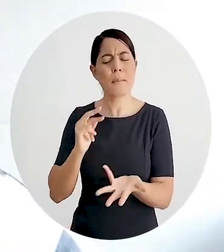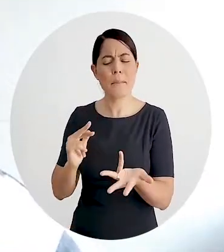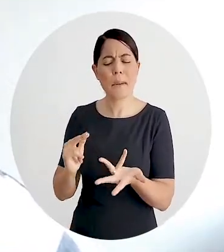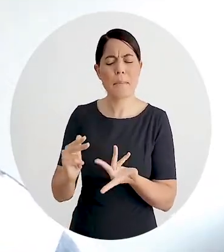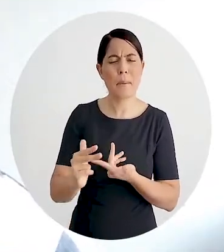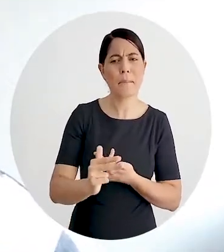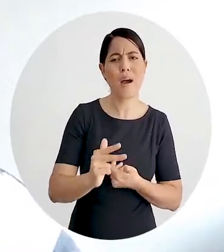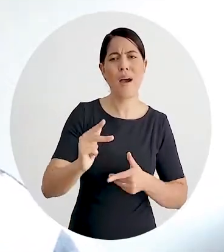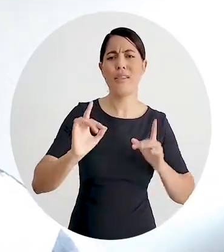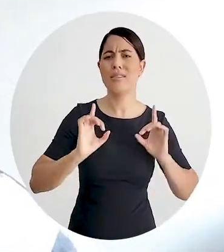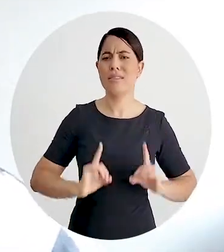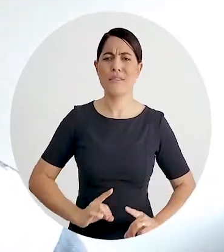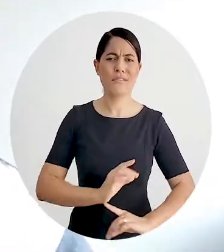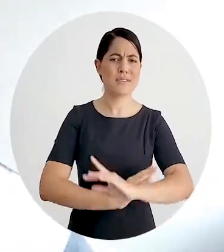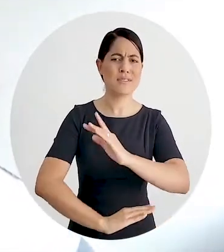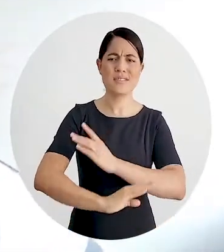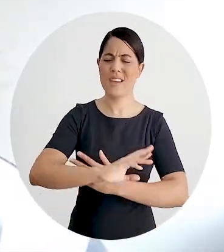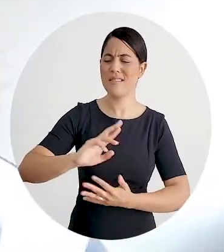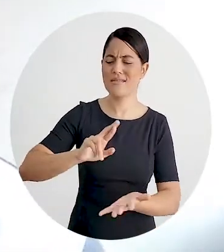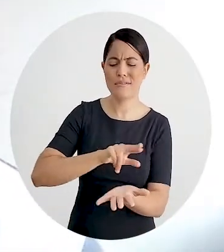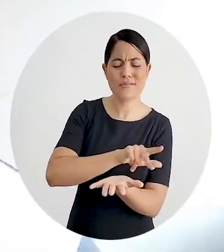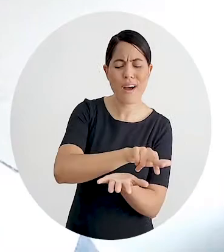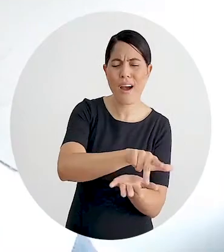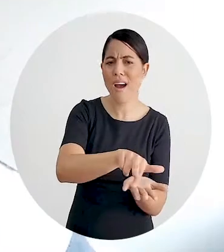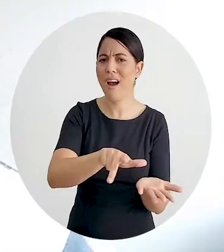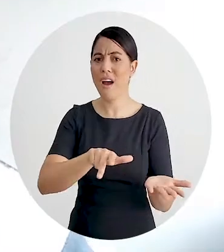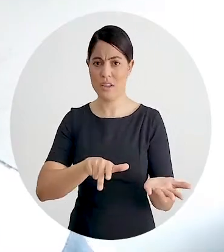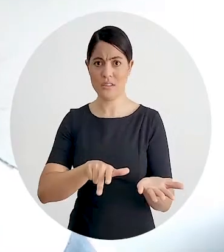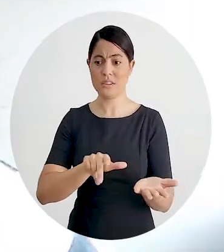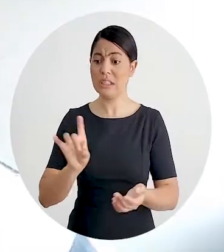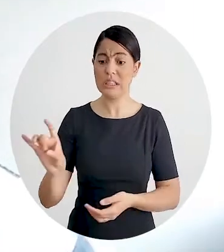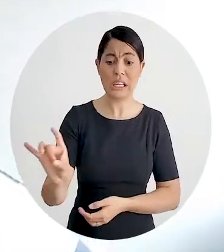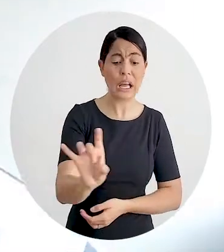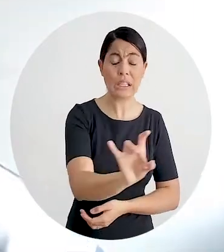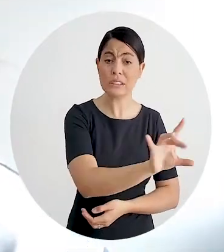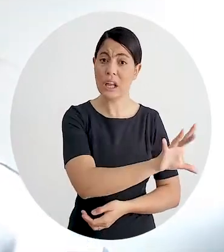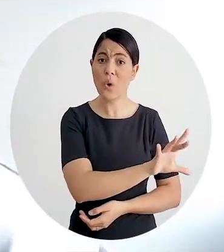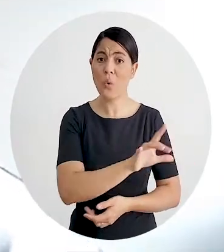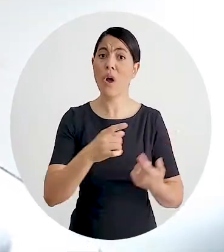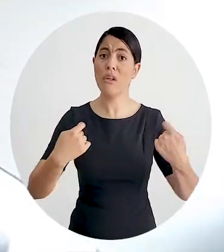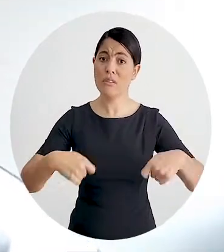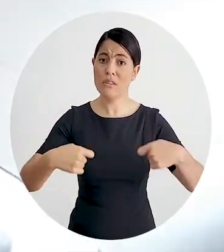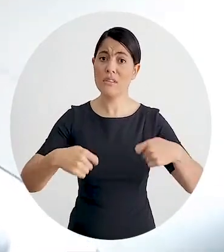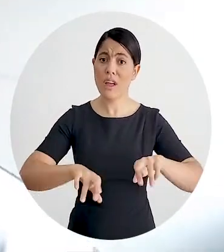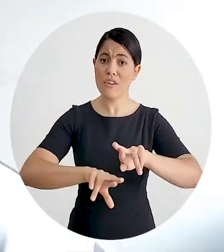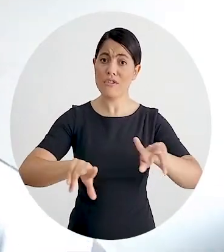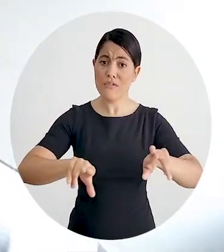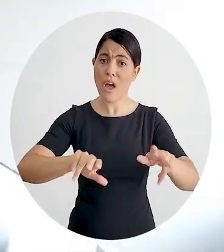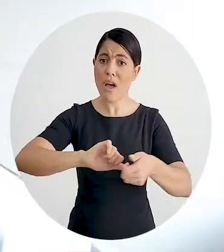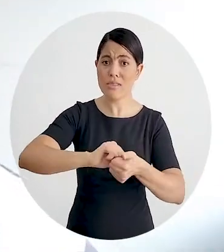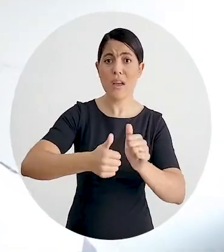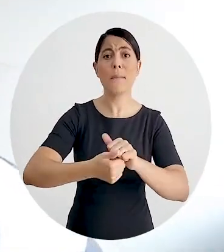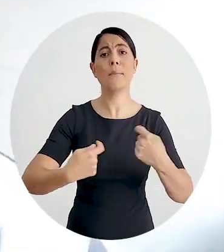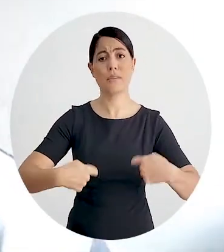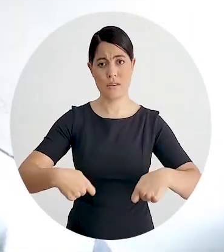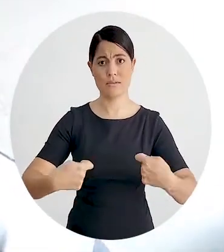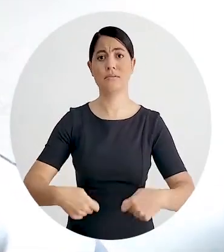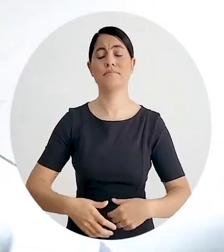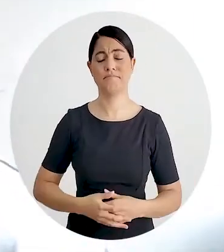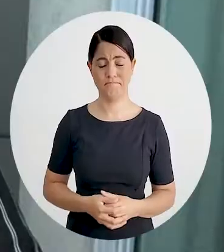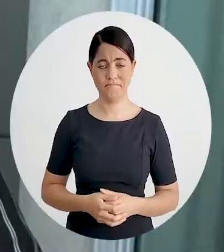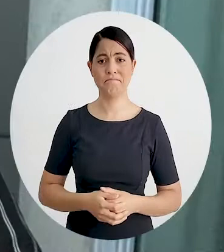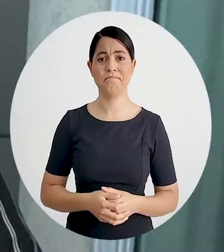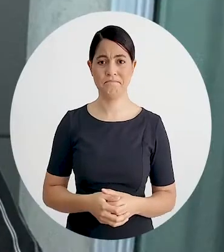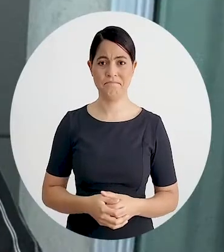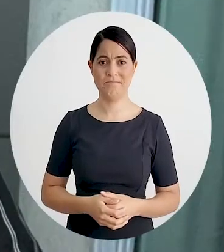de deficiências que nós temos, né, são N deficiências que cada uma precisa de uma